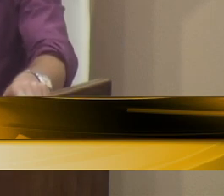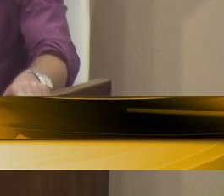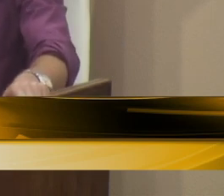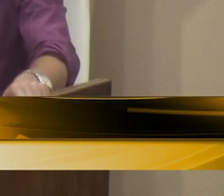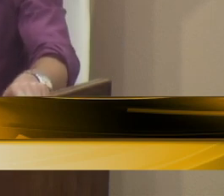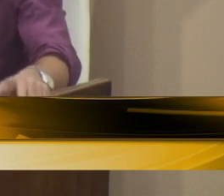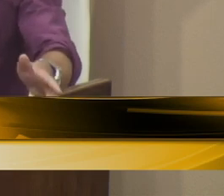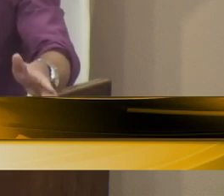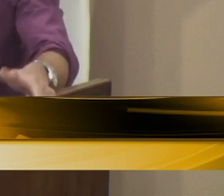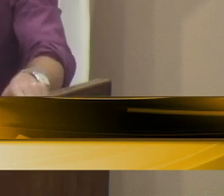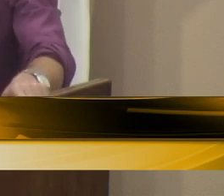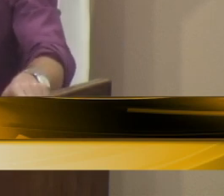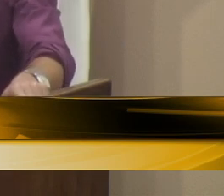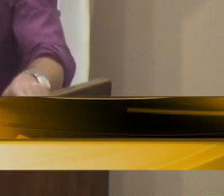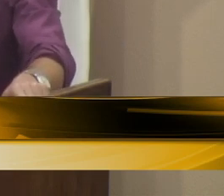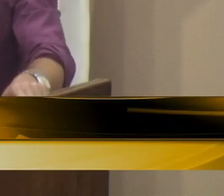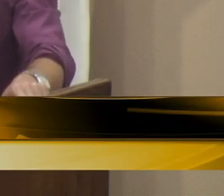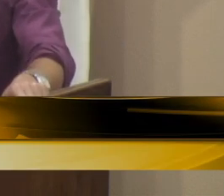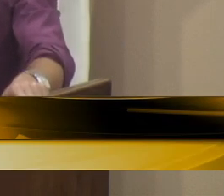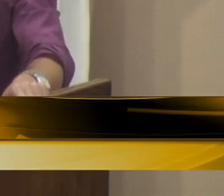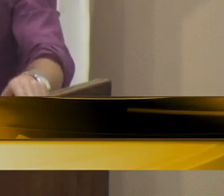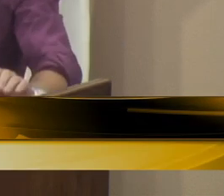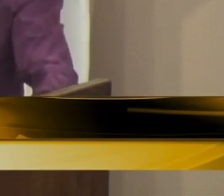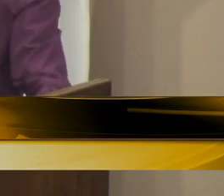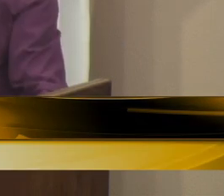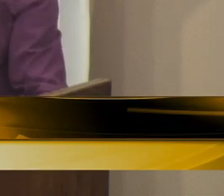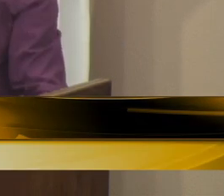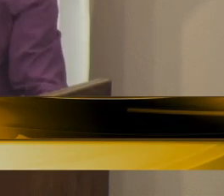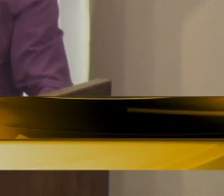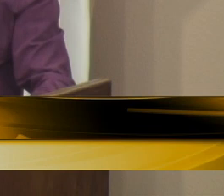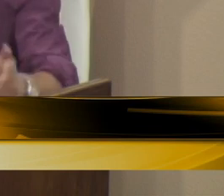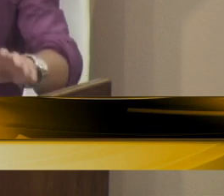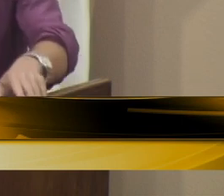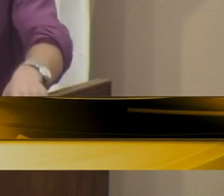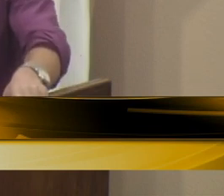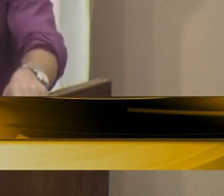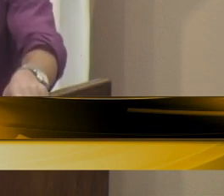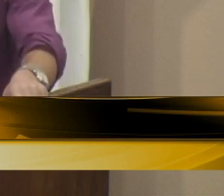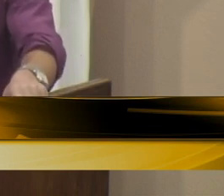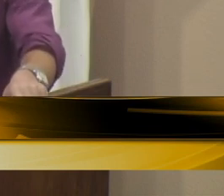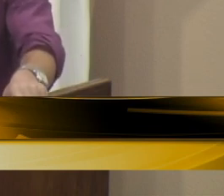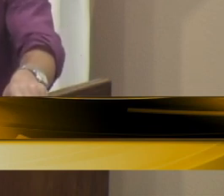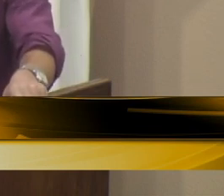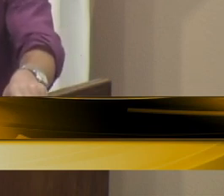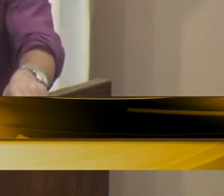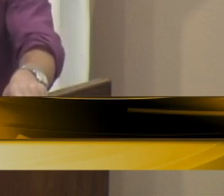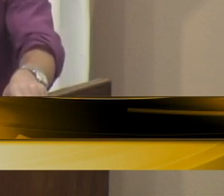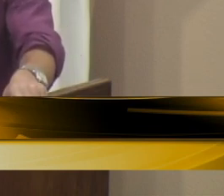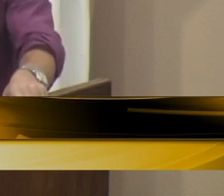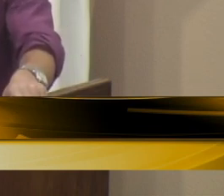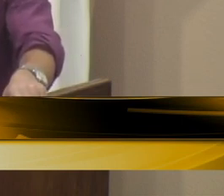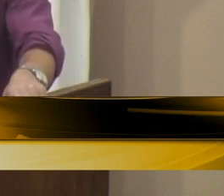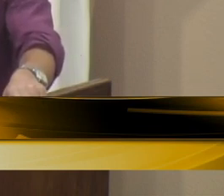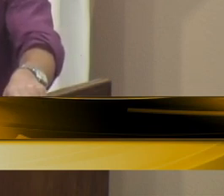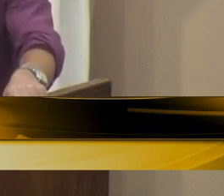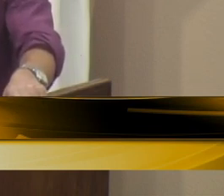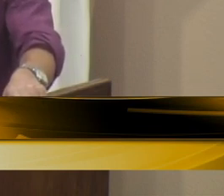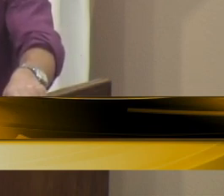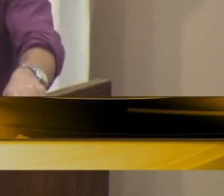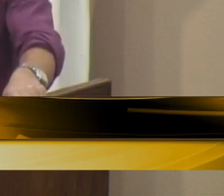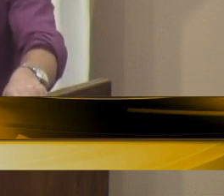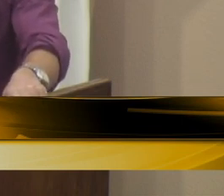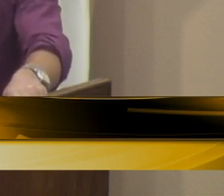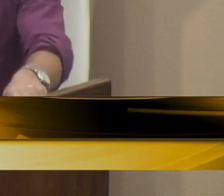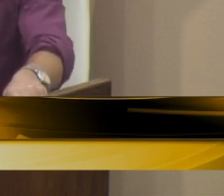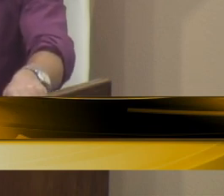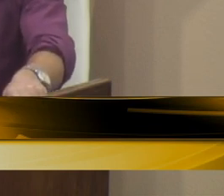à leitura do acolhimento do processo. Mas vou fazer um apanhado de 3 assuntos que